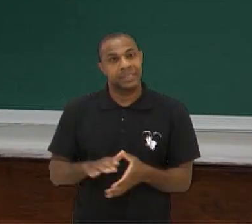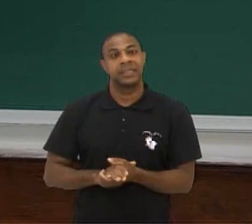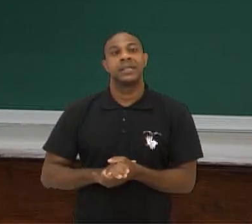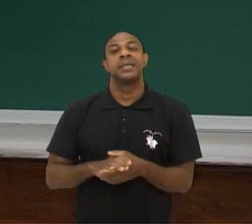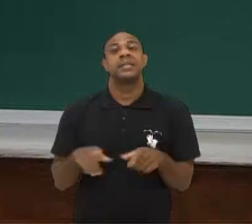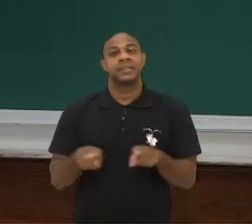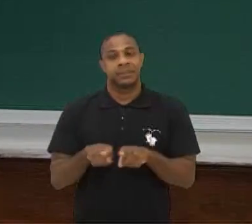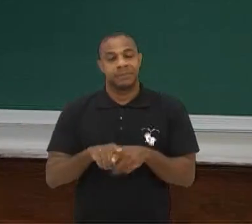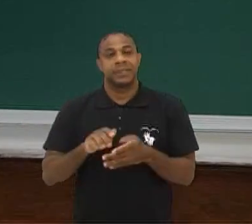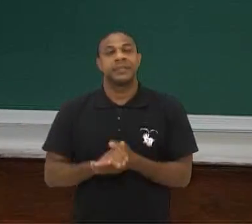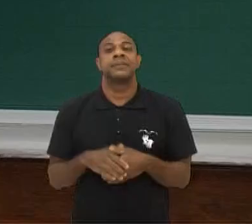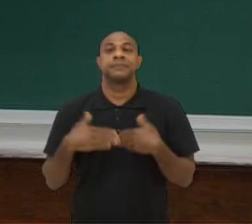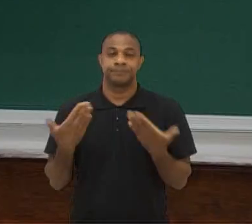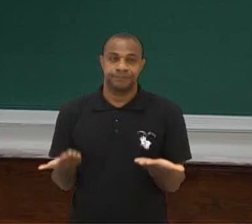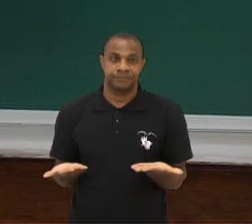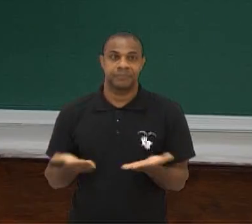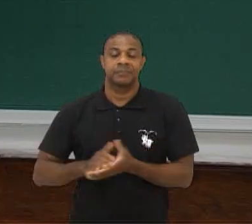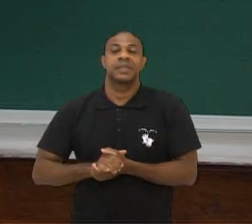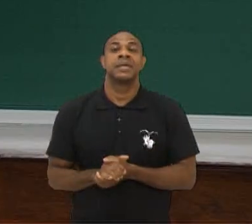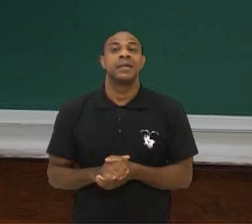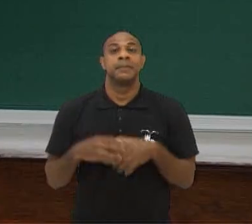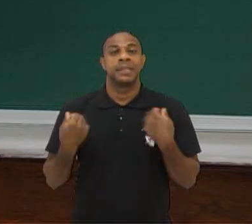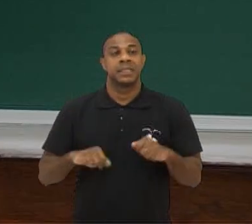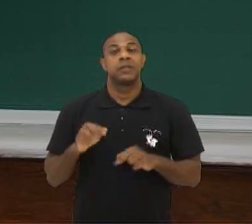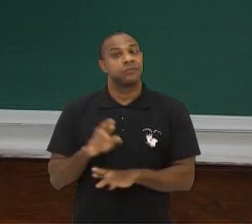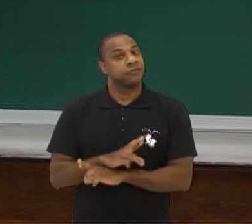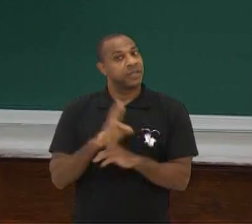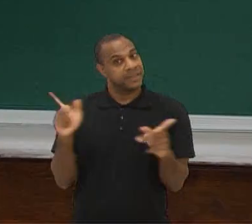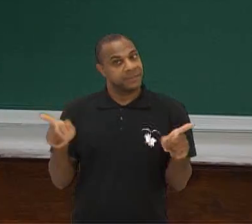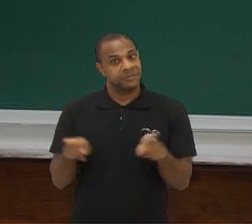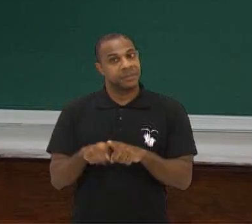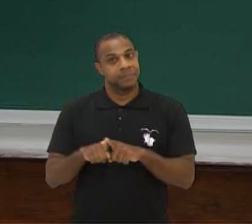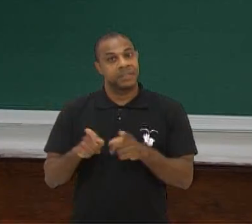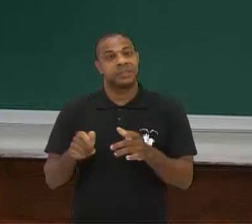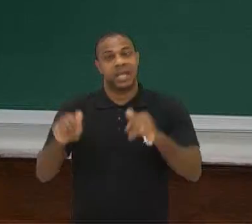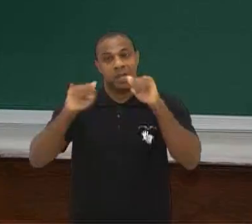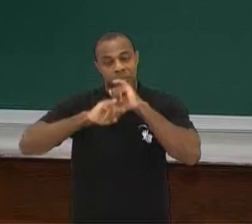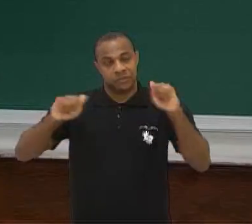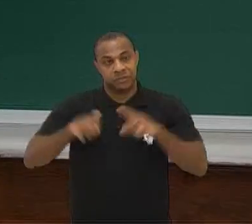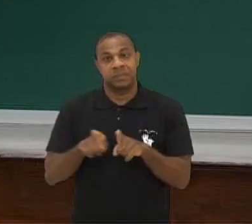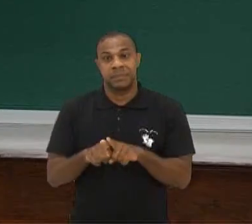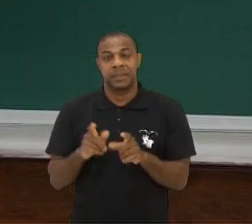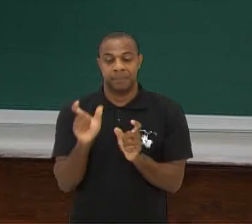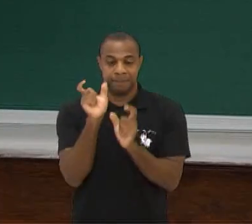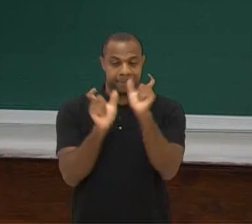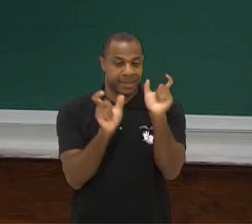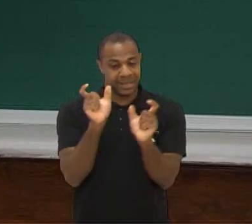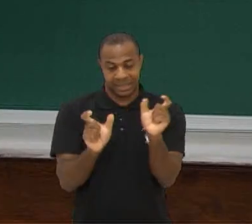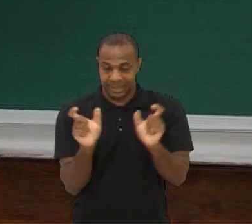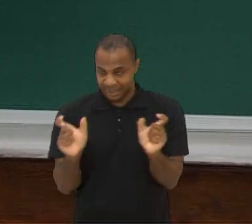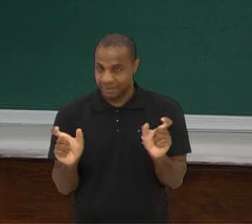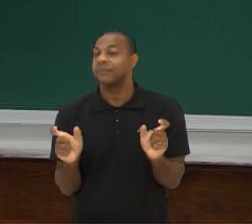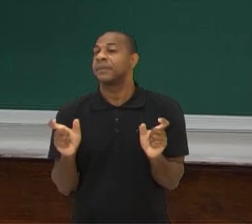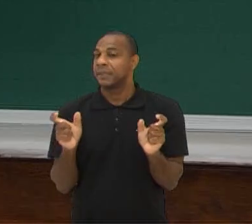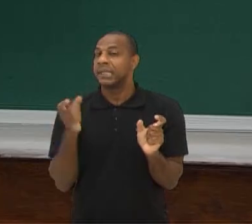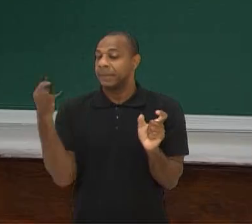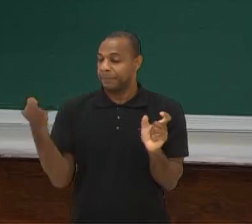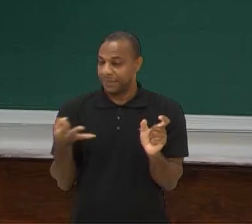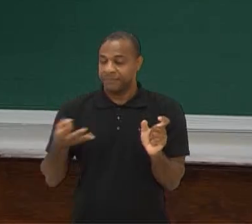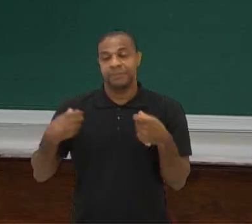manchete e corpo da notícia, da reportagem, como também essas palavras atraírem ali o público para fazer a